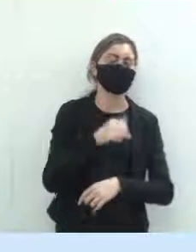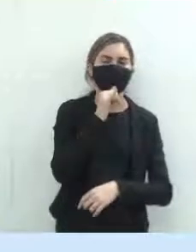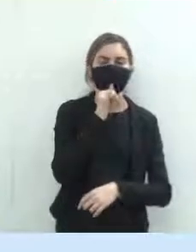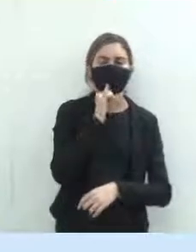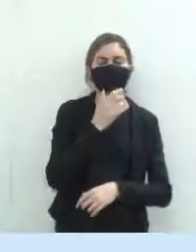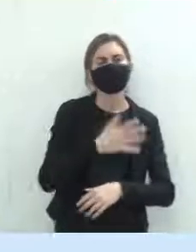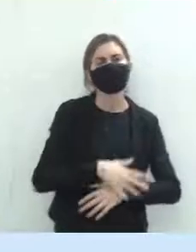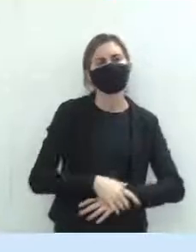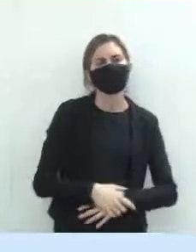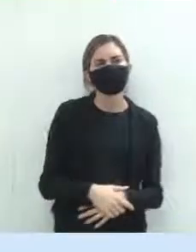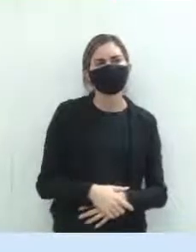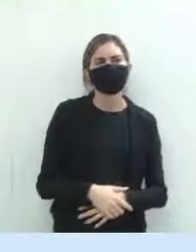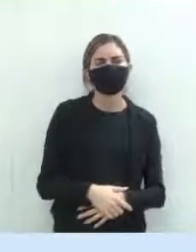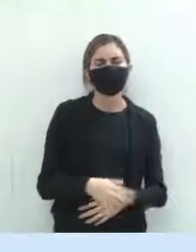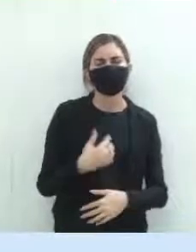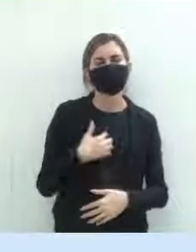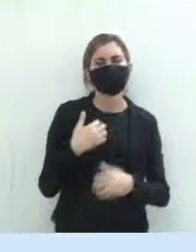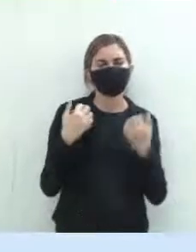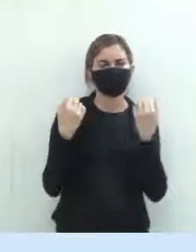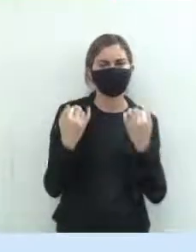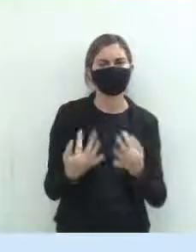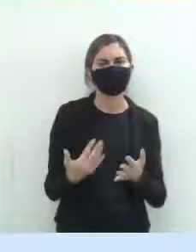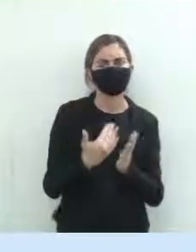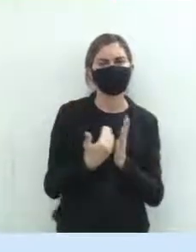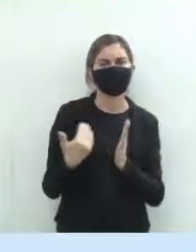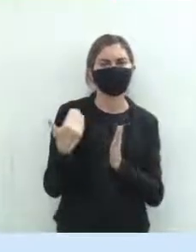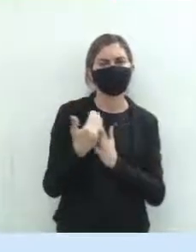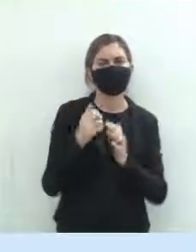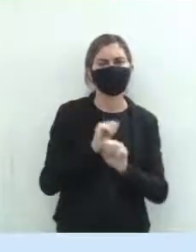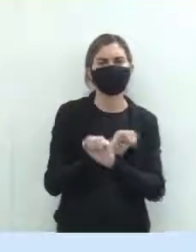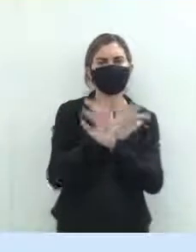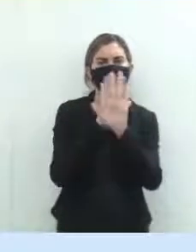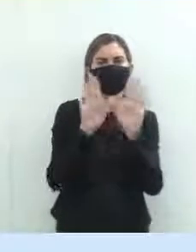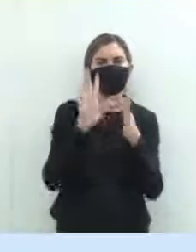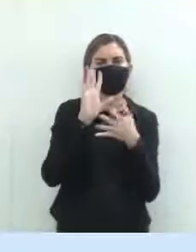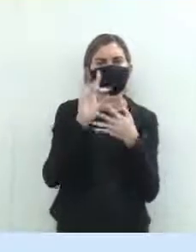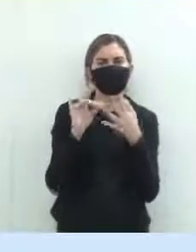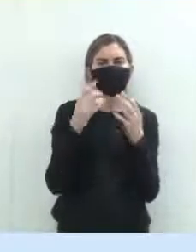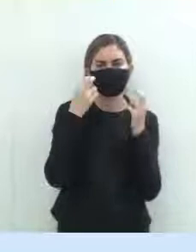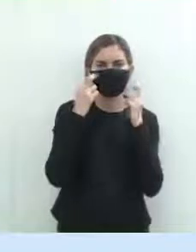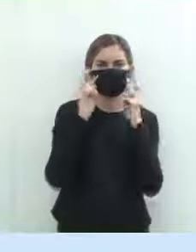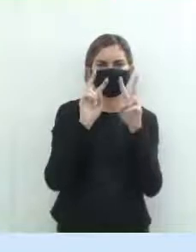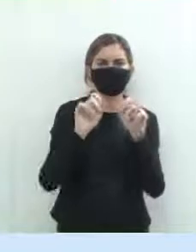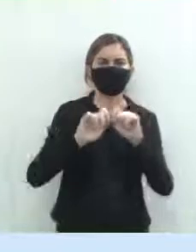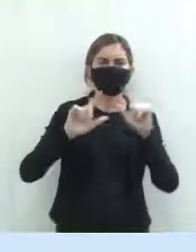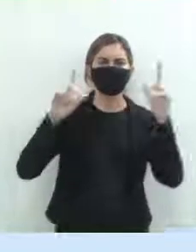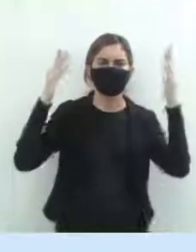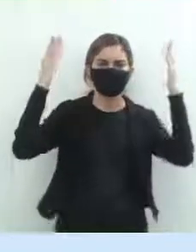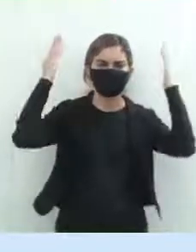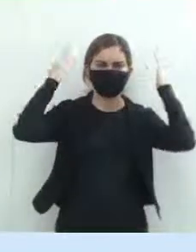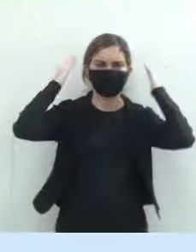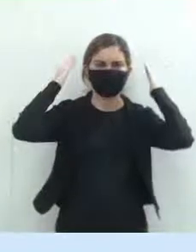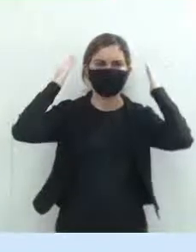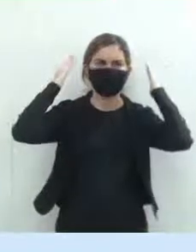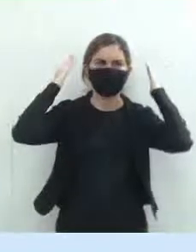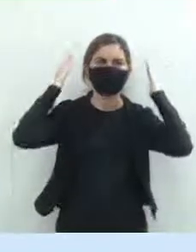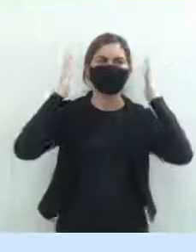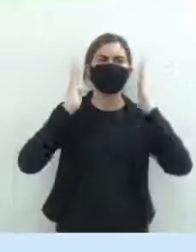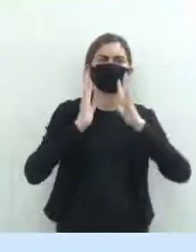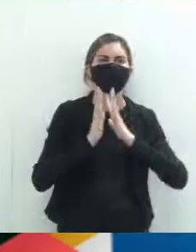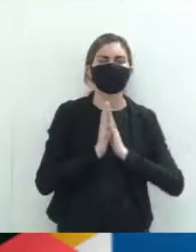exemplo, deixa eu explicar isso mais detalhadamente para vocês. Olhem aí esse slide agora. Preste atenção nesse